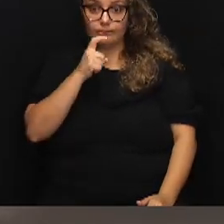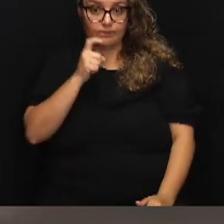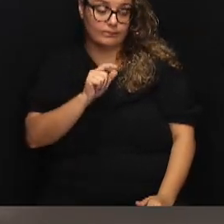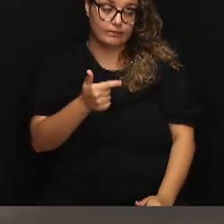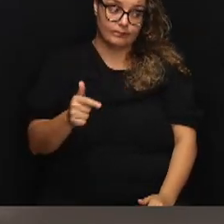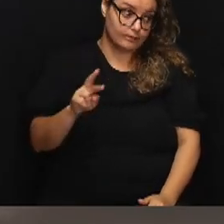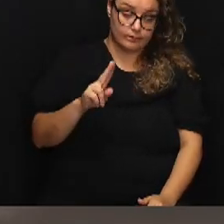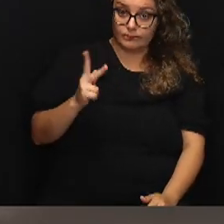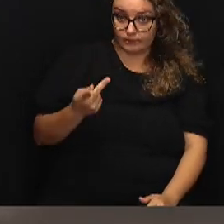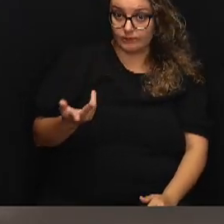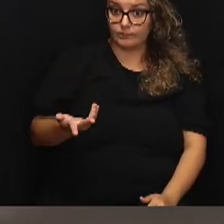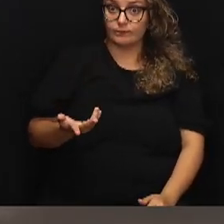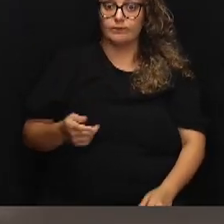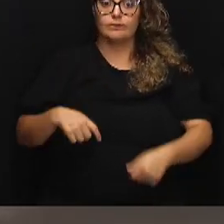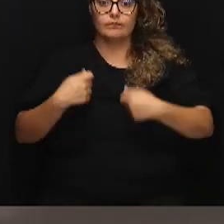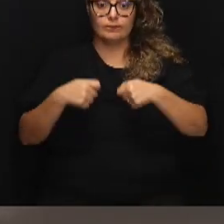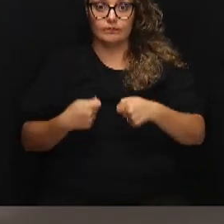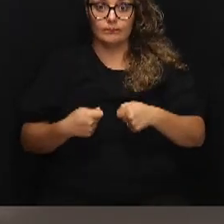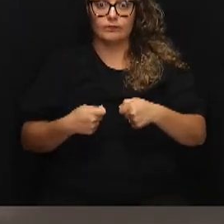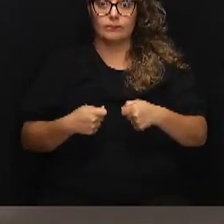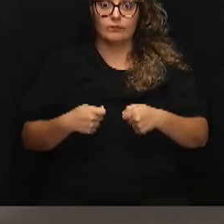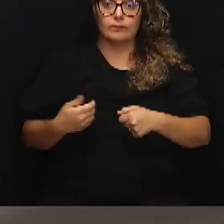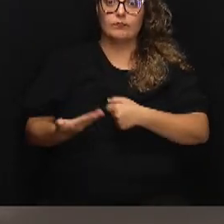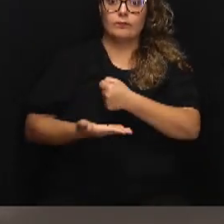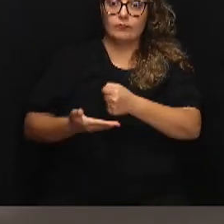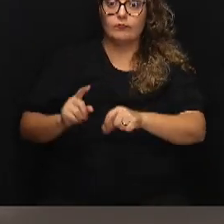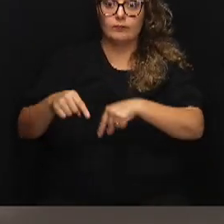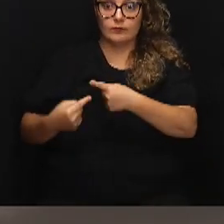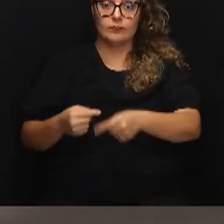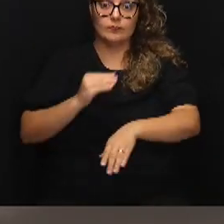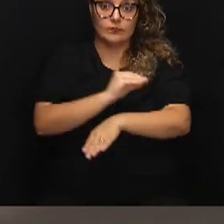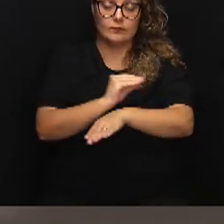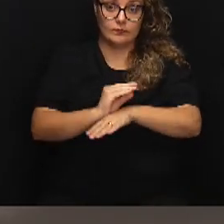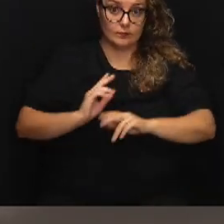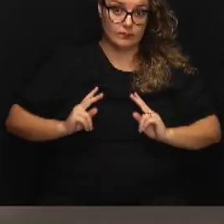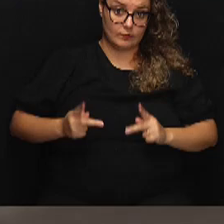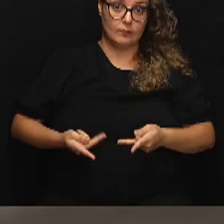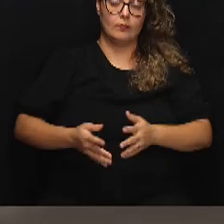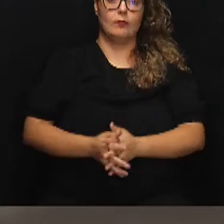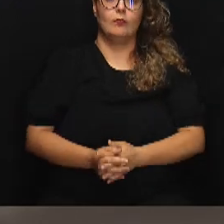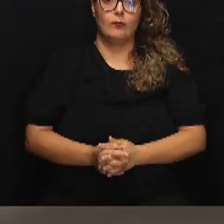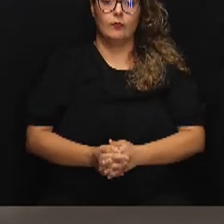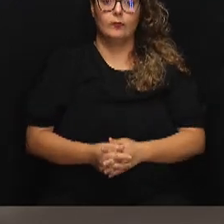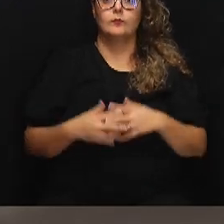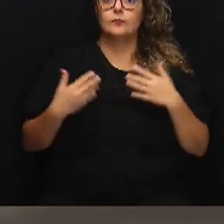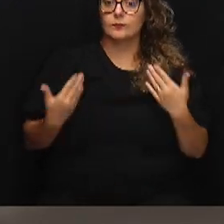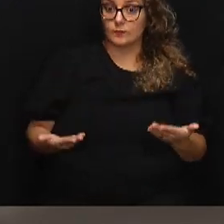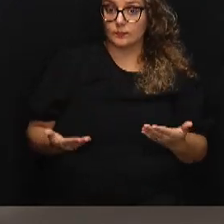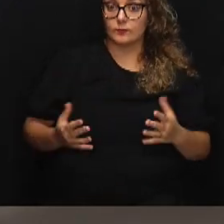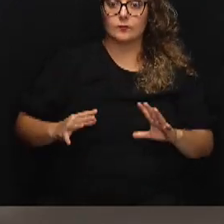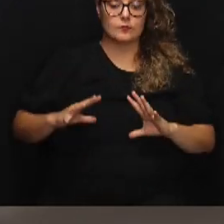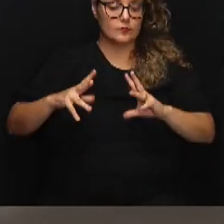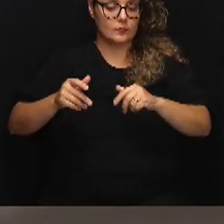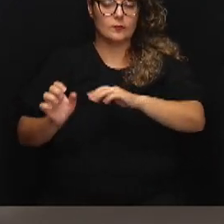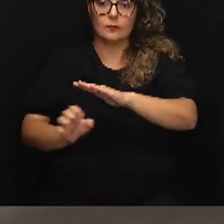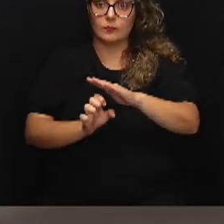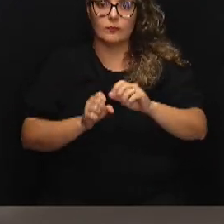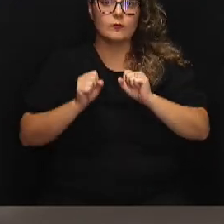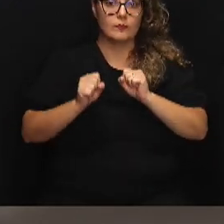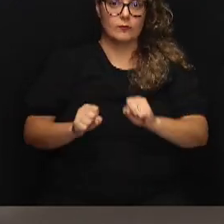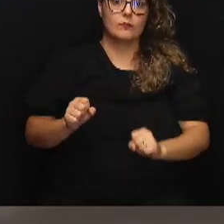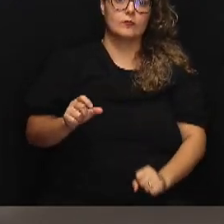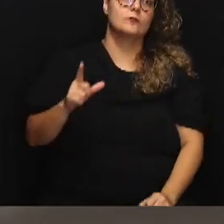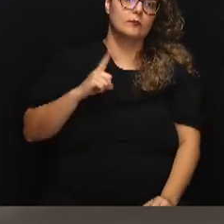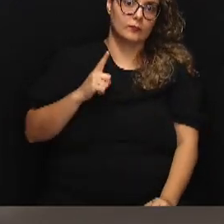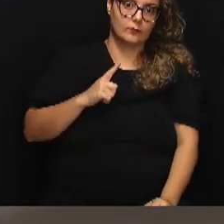RH ainda. Ele precisa do outro pilar dele, que é o cuidado desse ser humano, né? Então, assim, toda empresa pode implantar.